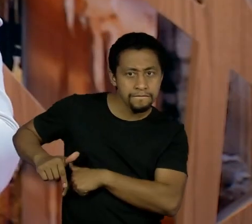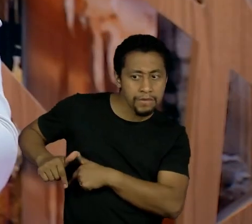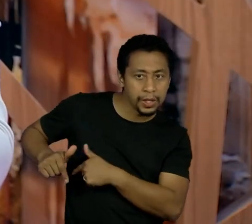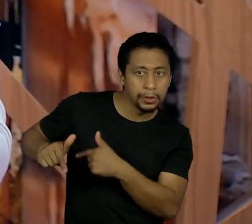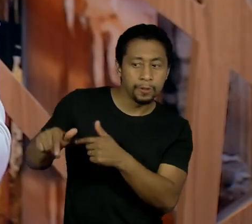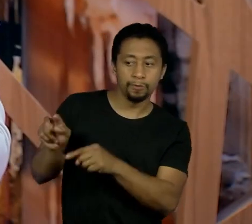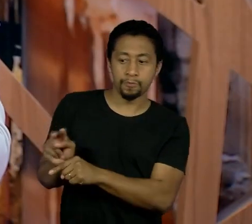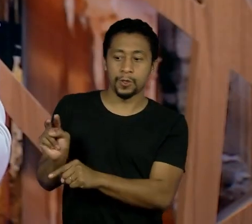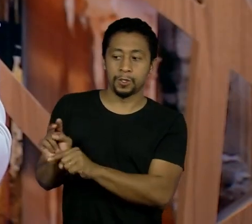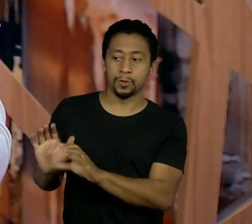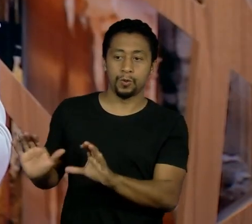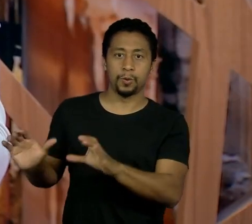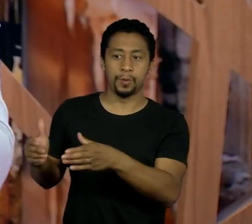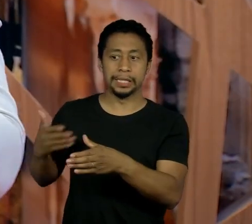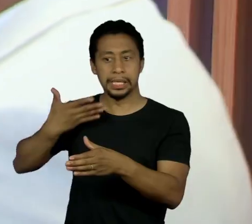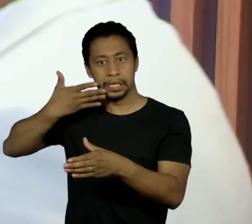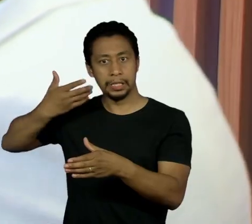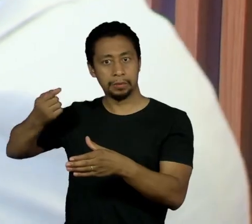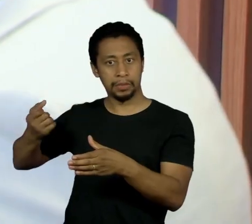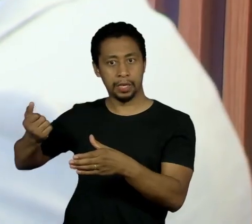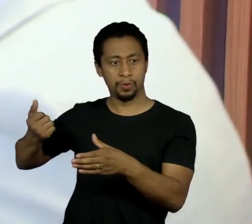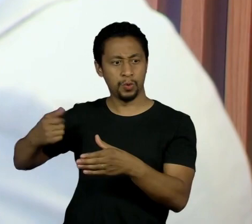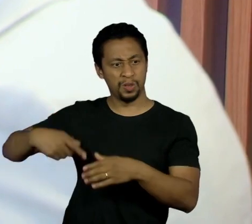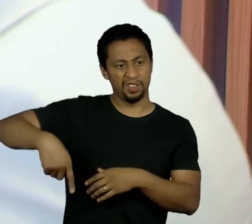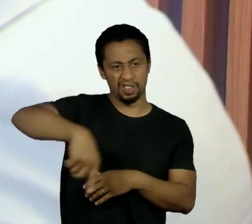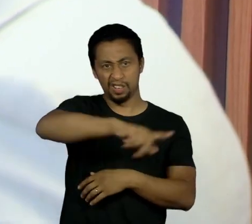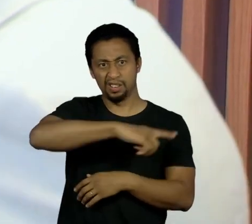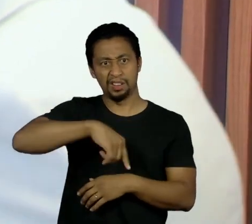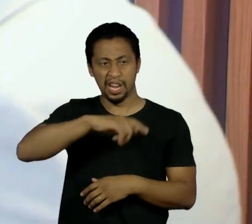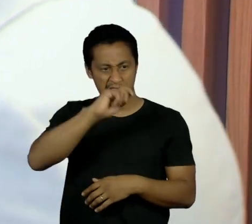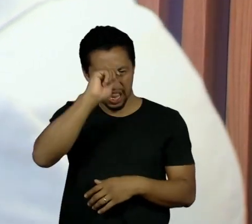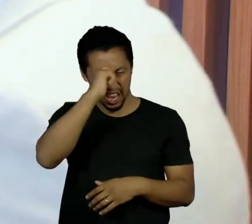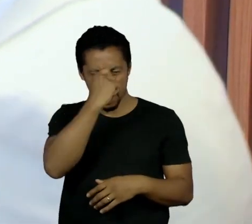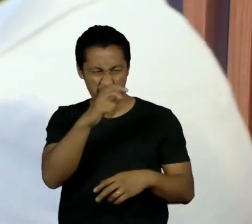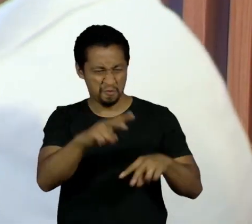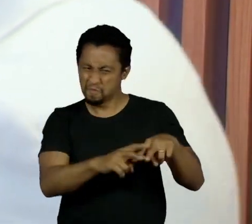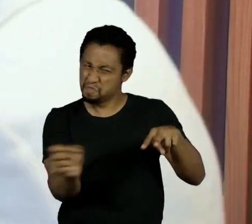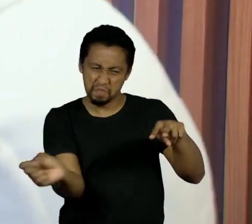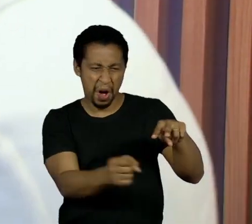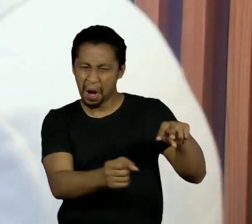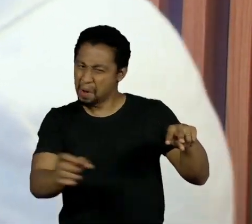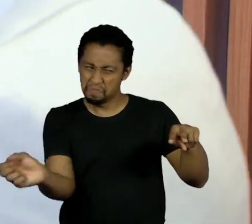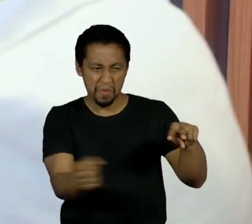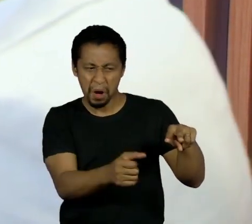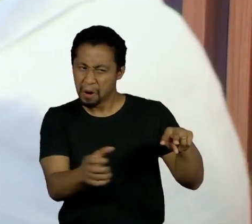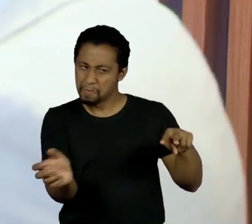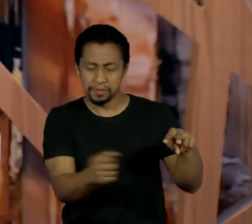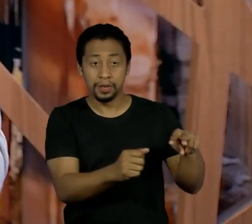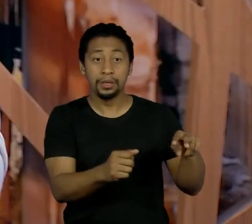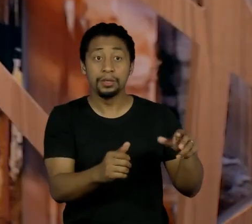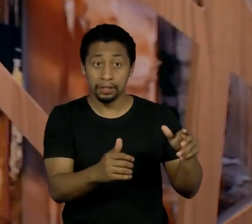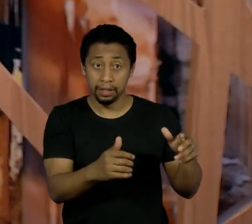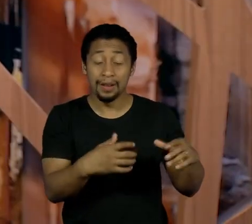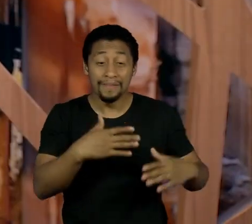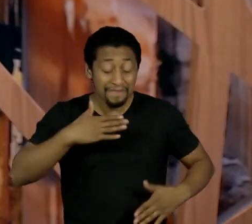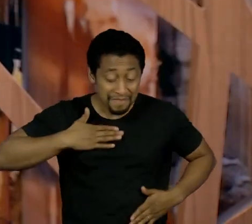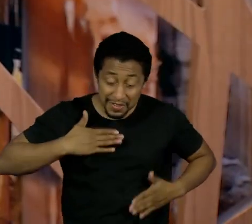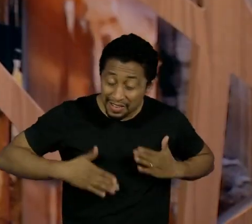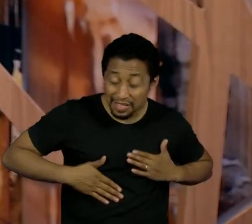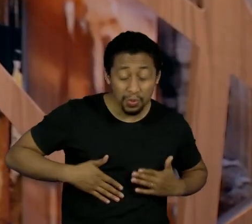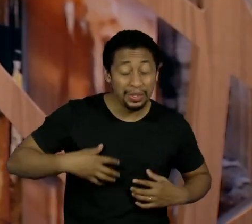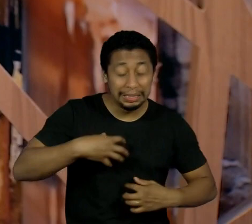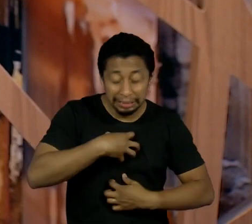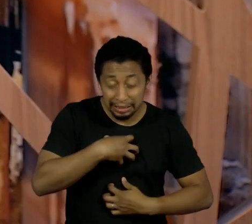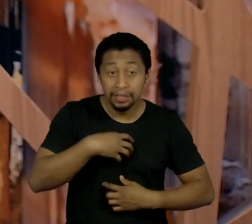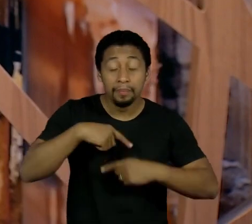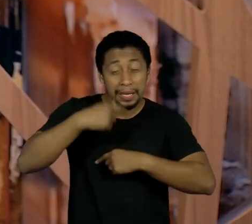nós para manter o povo negro encarcerado fisicamente e mentalmente. Nós tivemos a lei de drogas